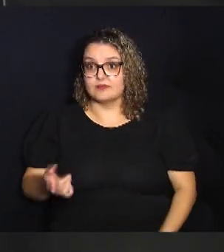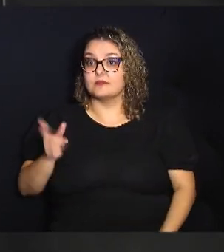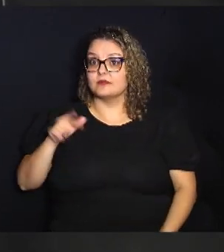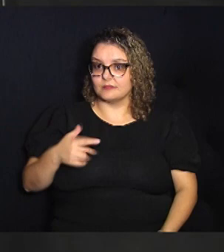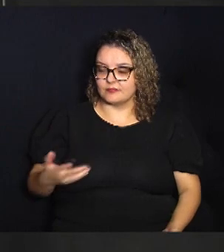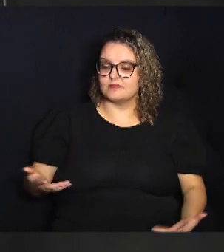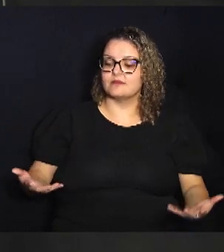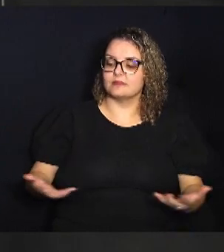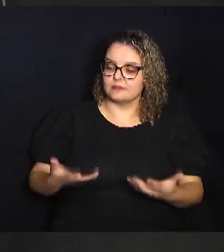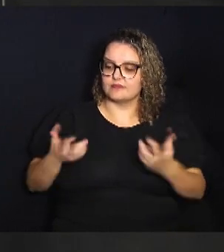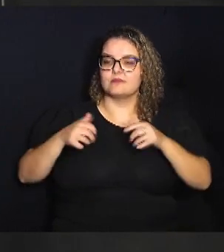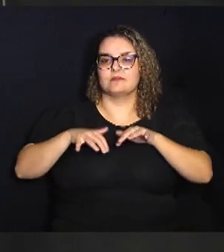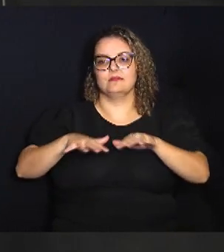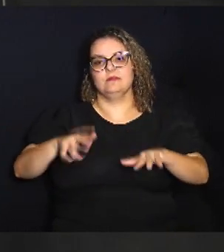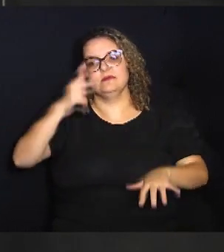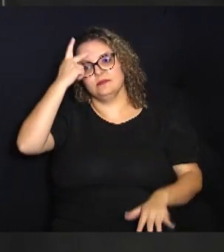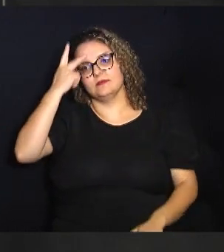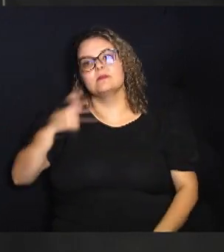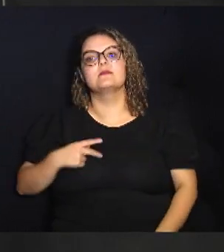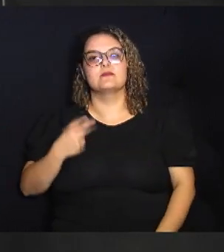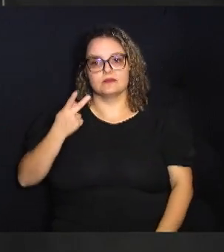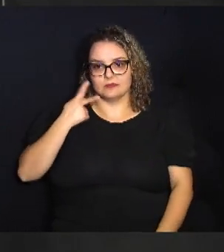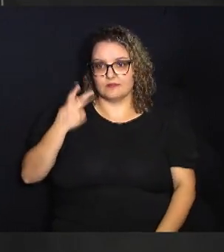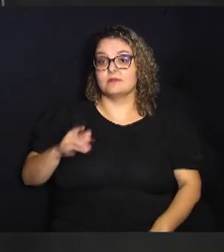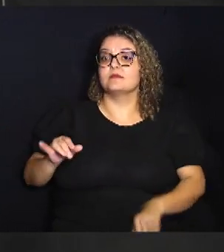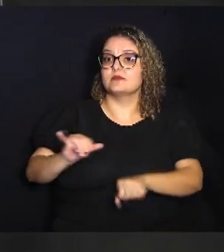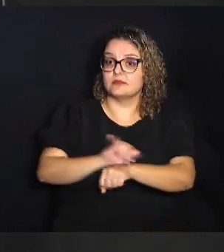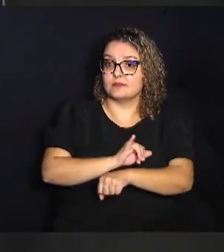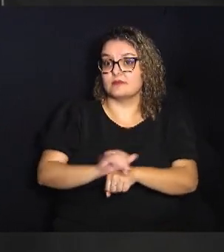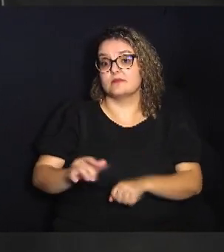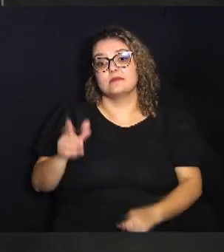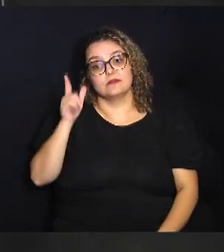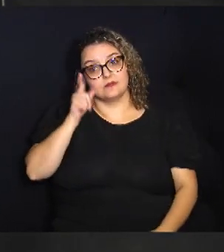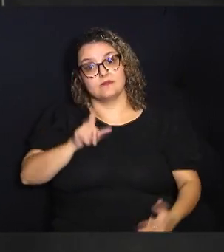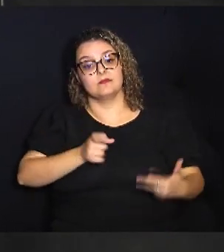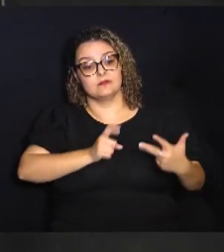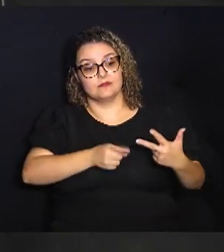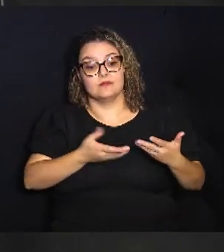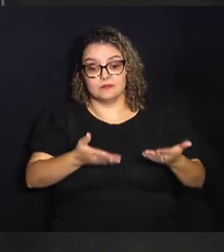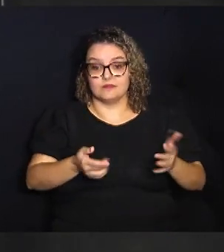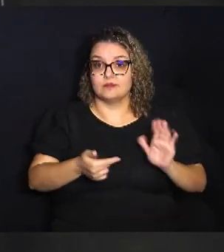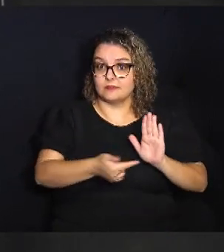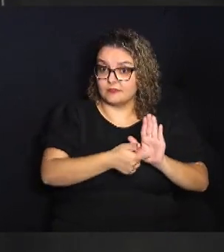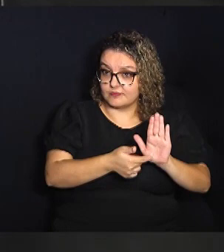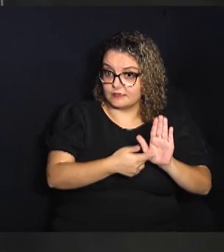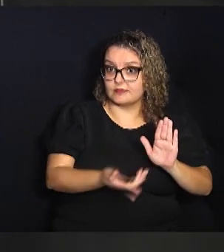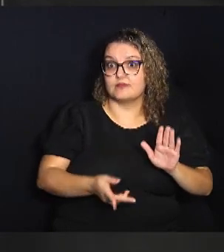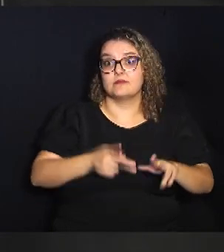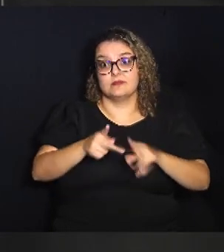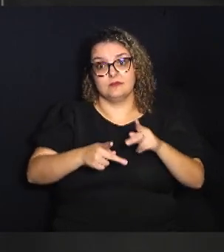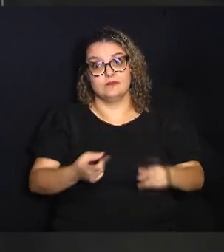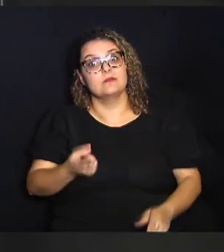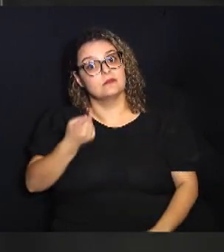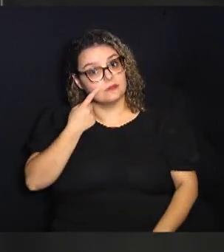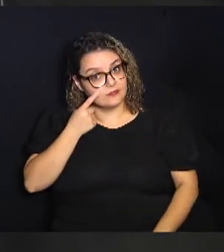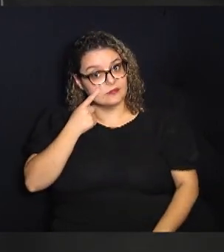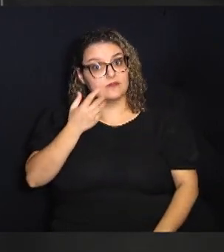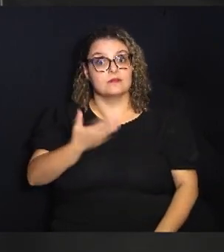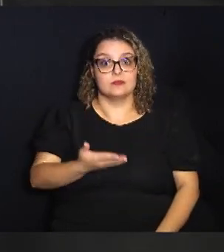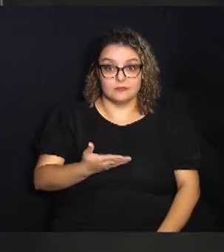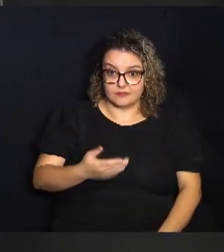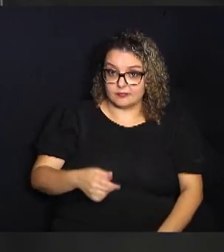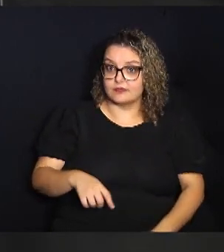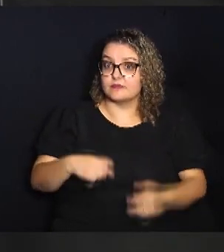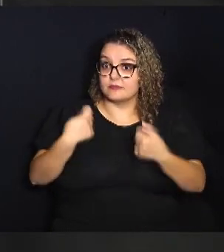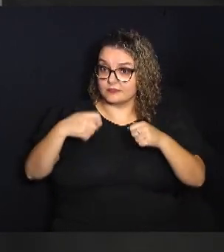combustível também para o próprio vereador, para chegar no executivo e falar, ó, tá aqui, a população tá vendo, eu preciso